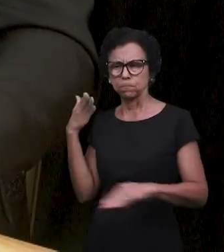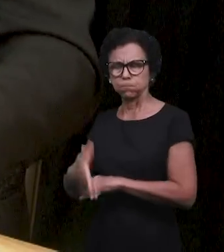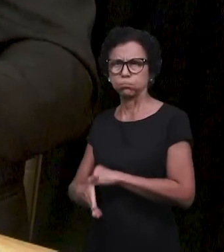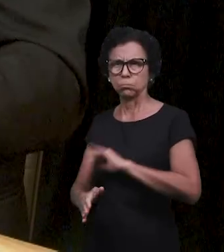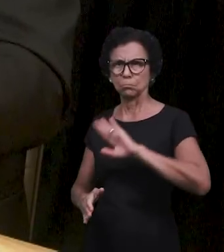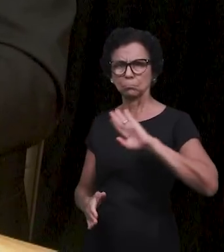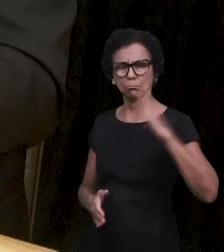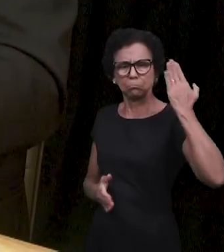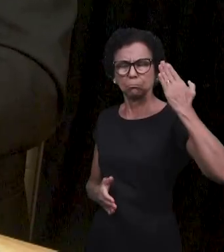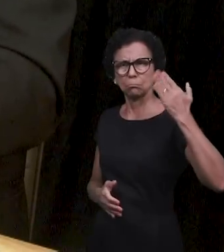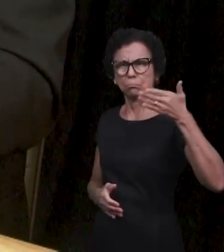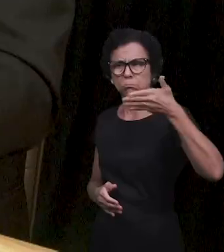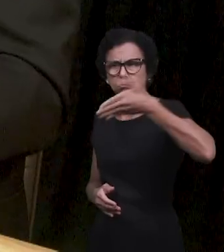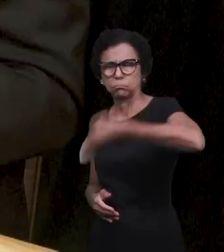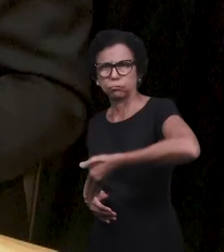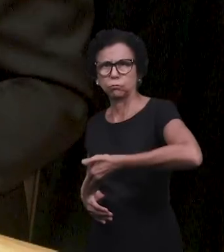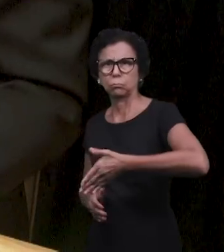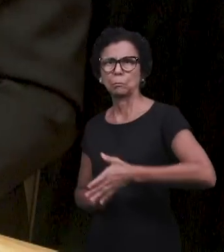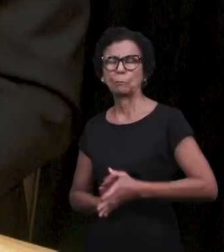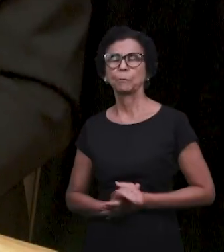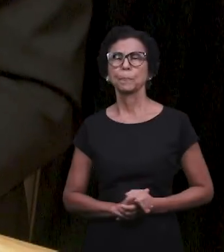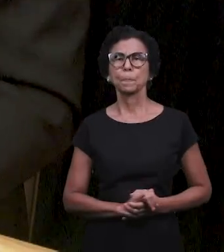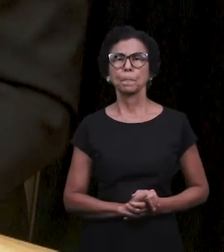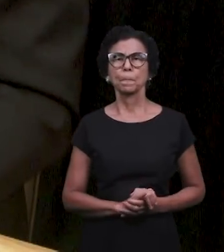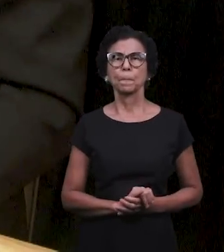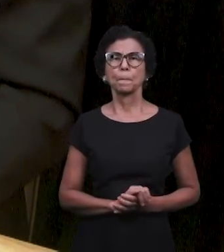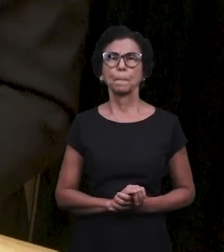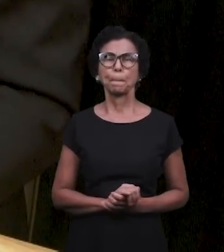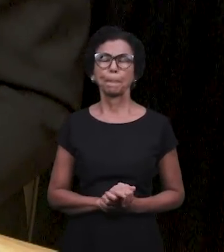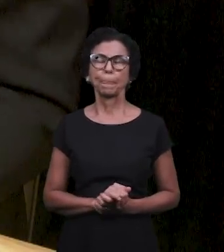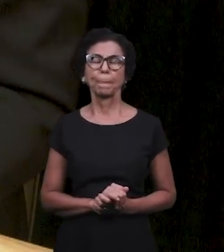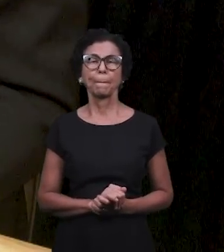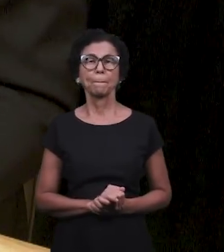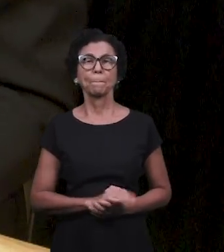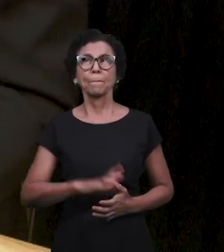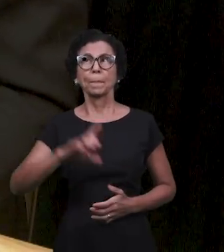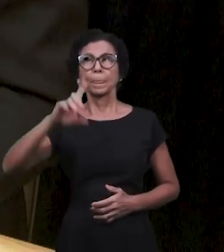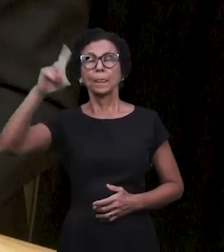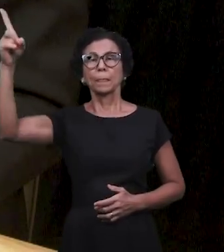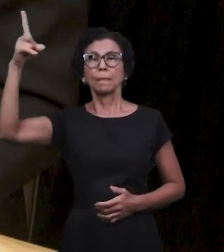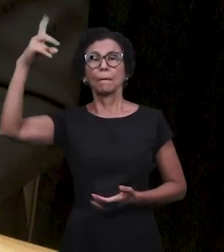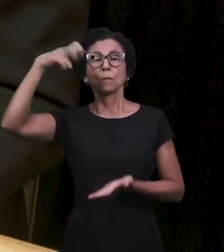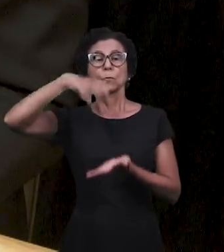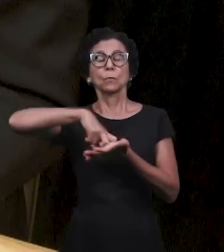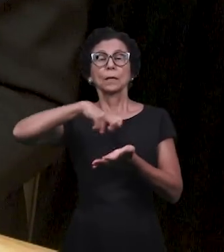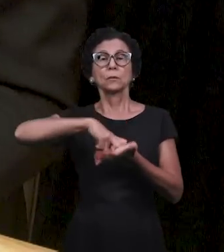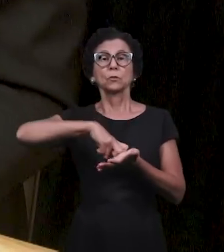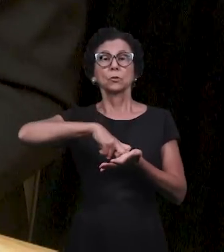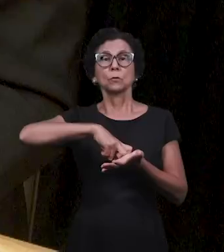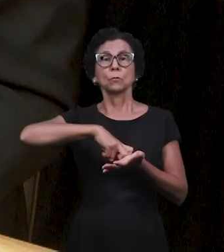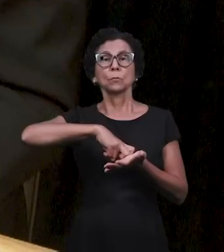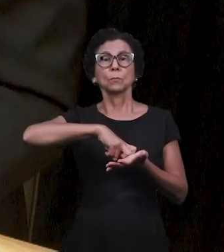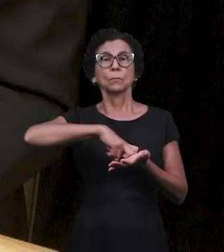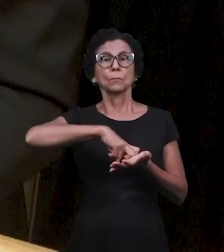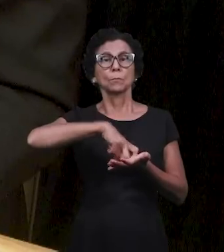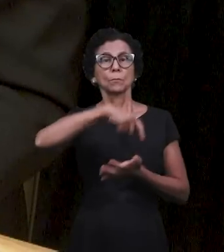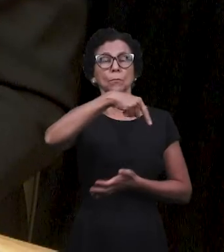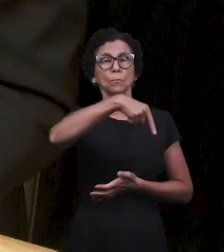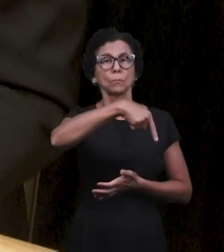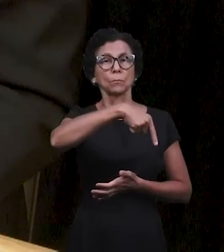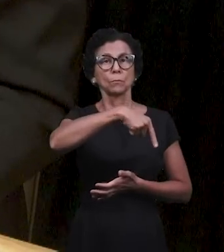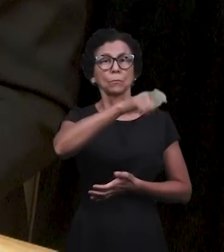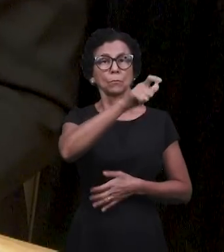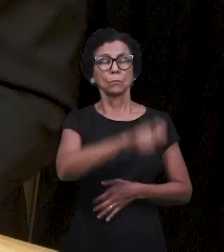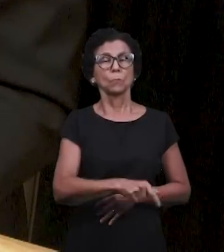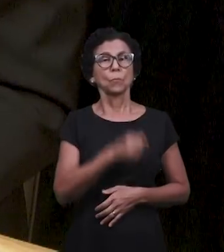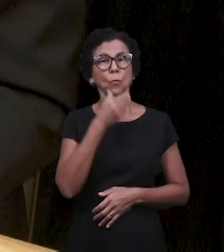juízo de Deus sobre Amaleque. Nós vamos ver no final aqui um juízo do Senhor sobre Amaleque.